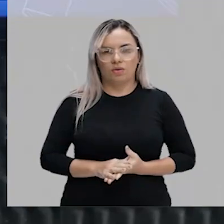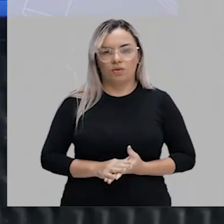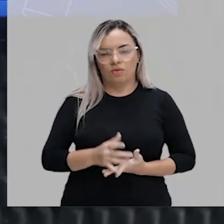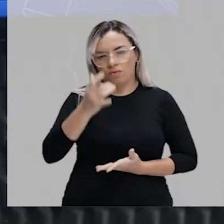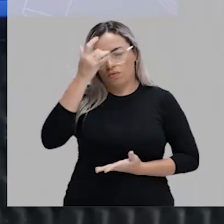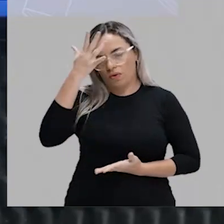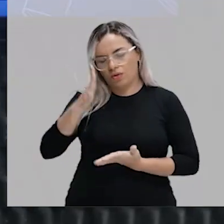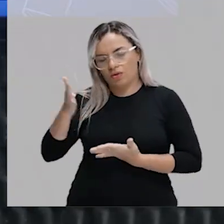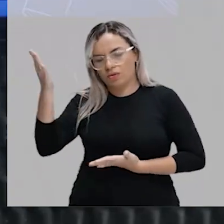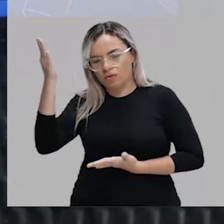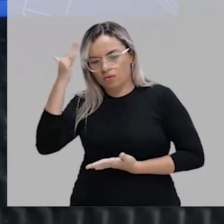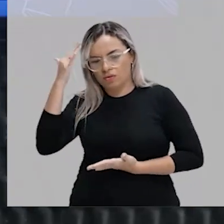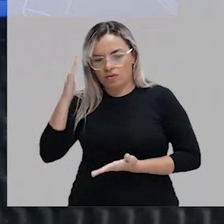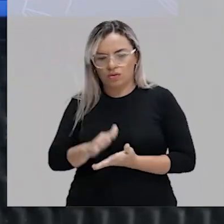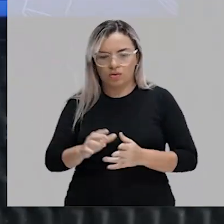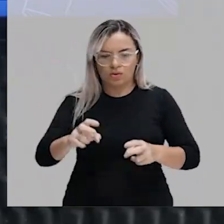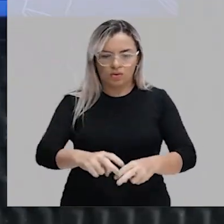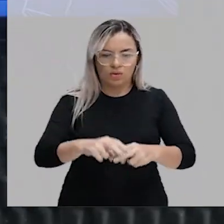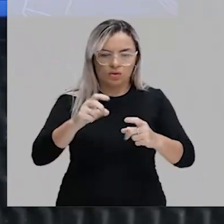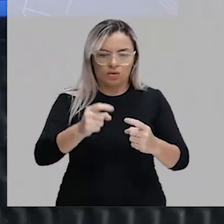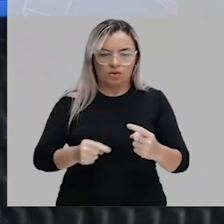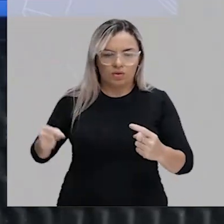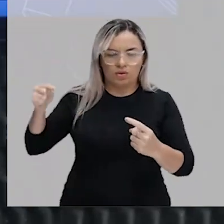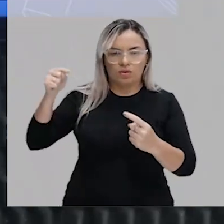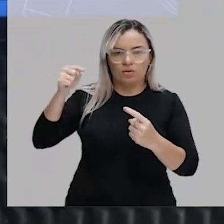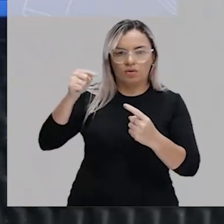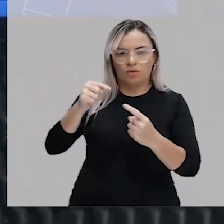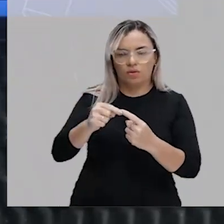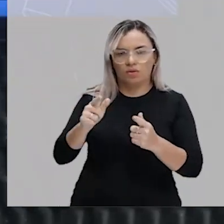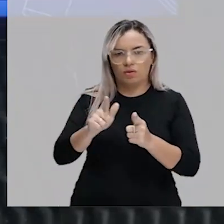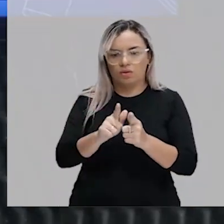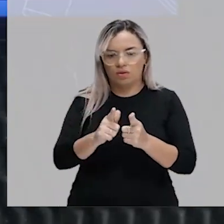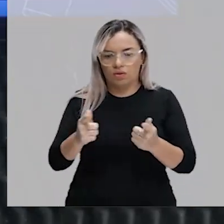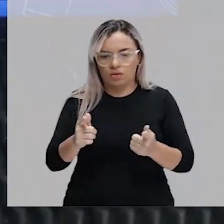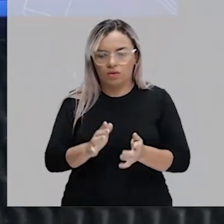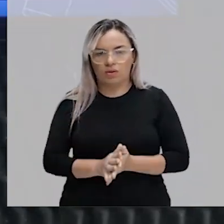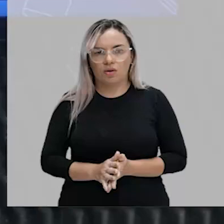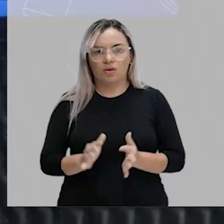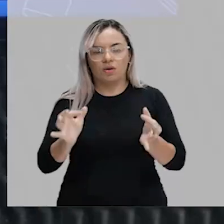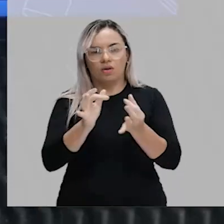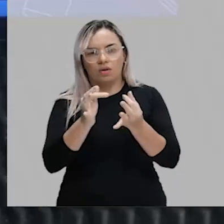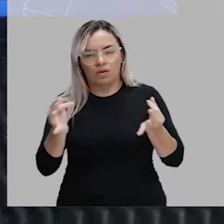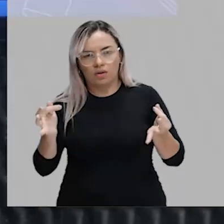mais fácil. Por isso, sua função gramatical /